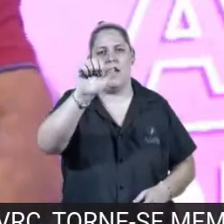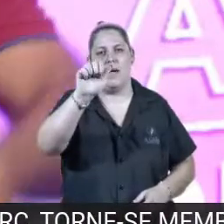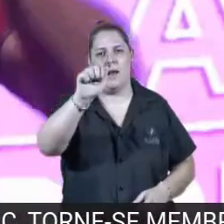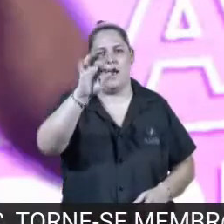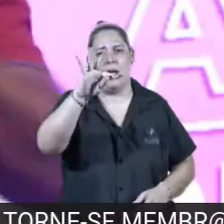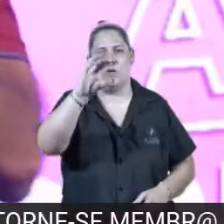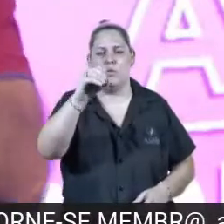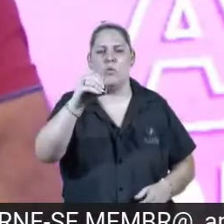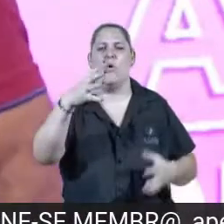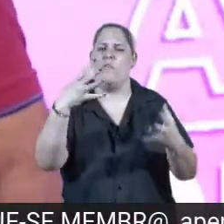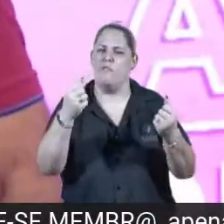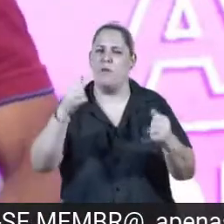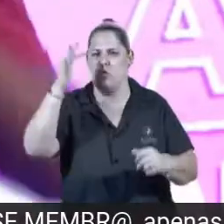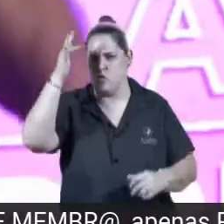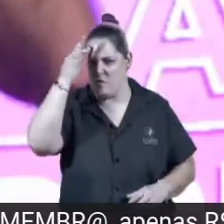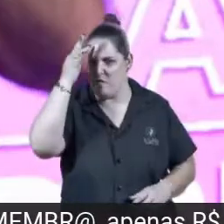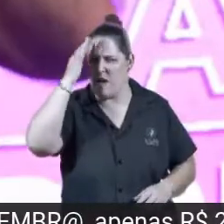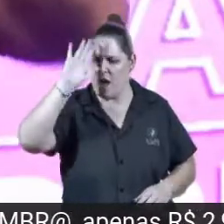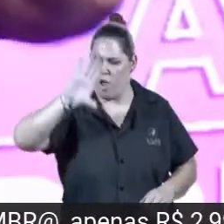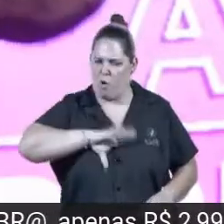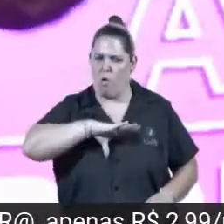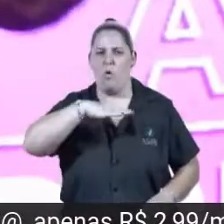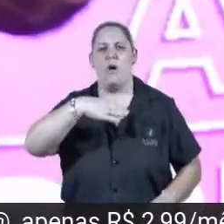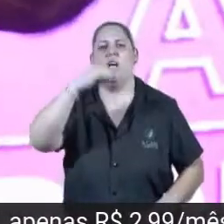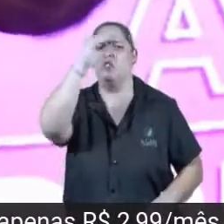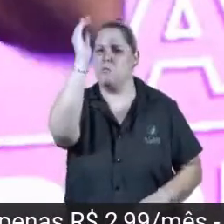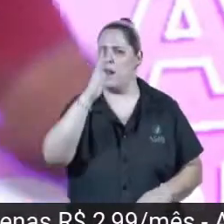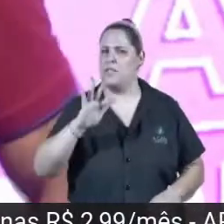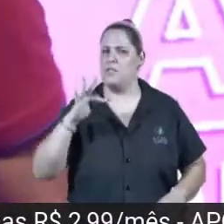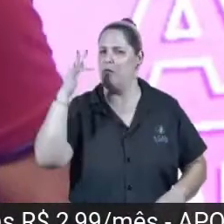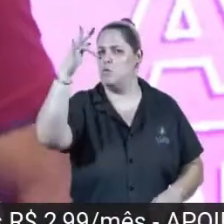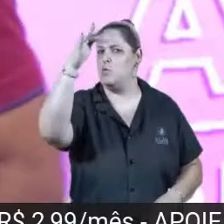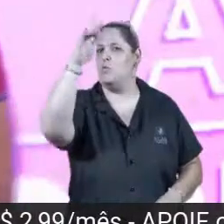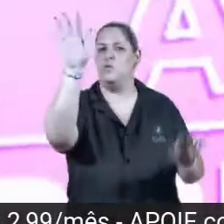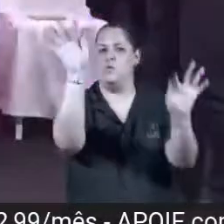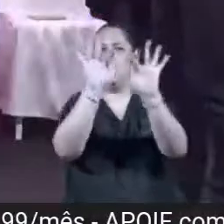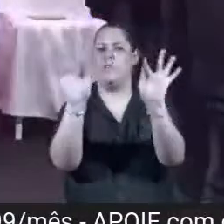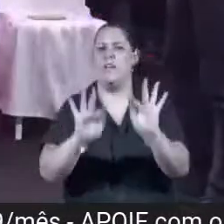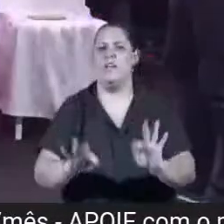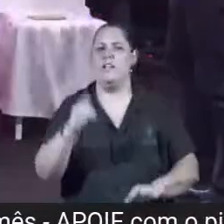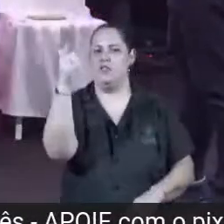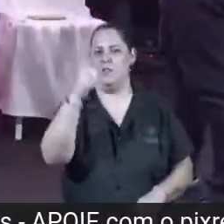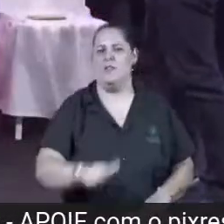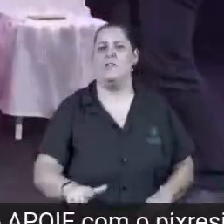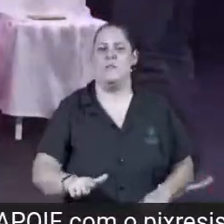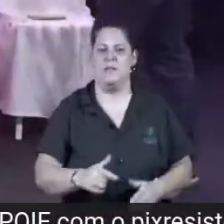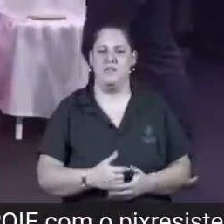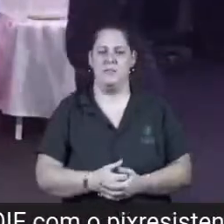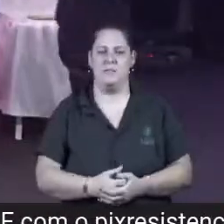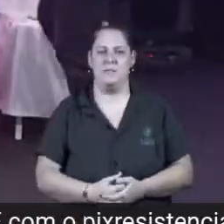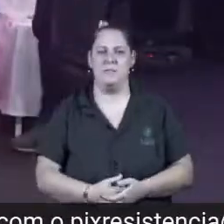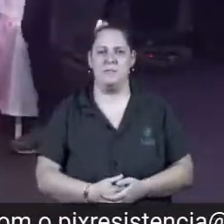Vamos com fé, com coragem, para o Brasil ser feliz de novo.